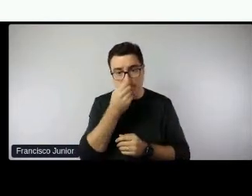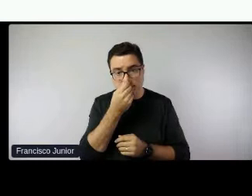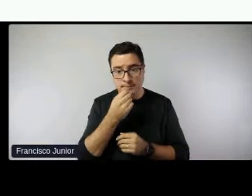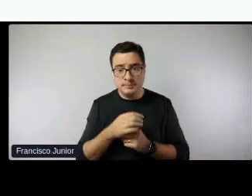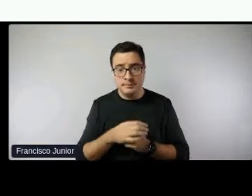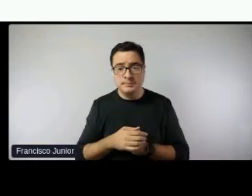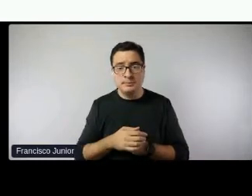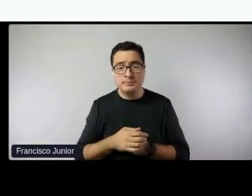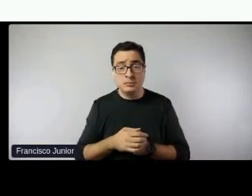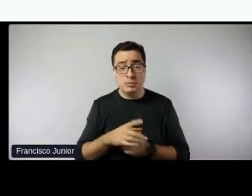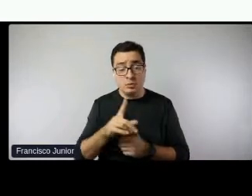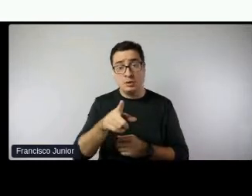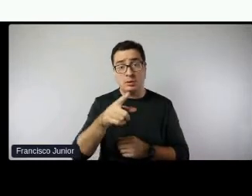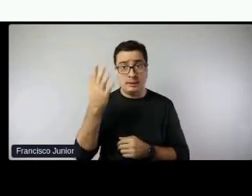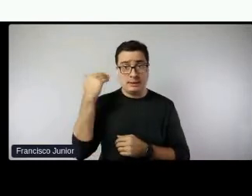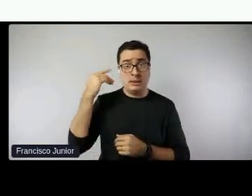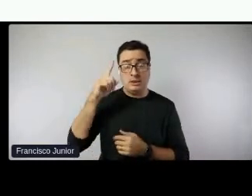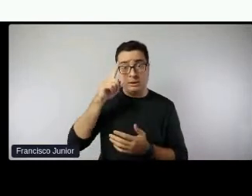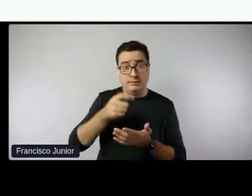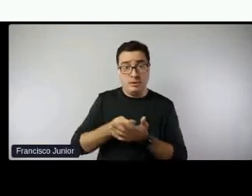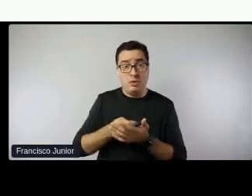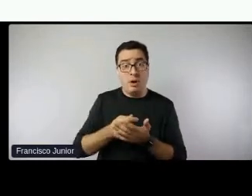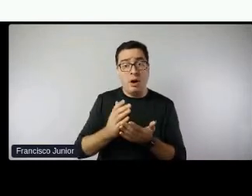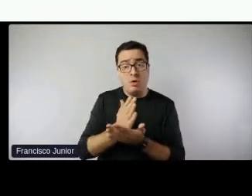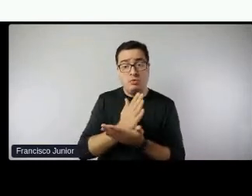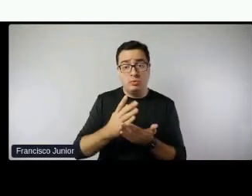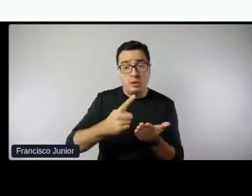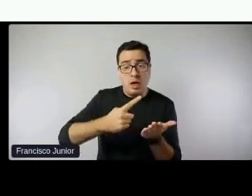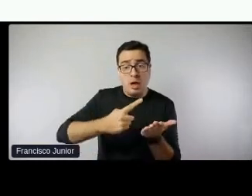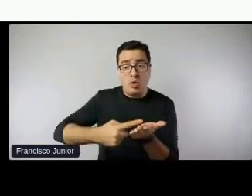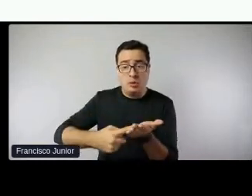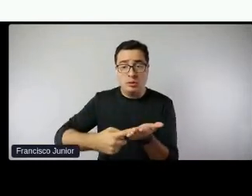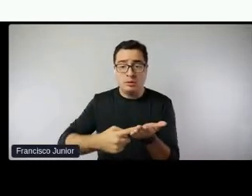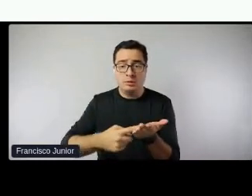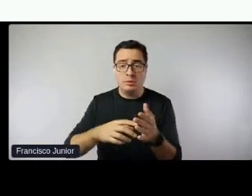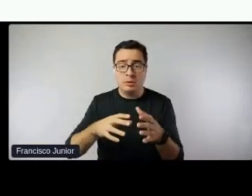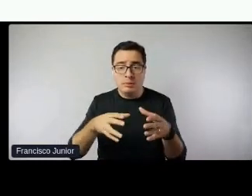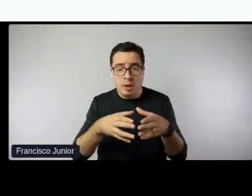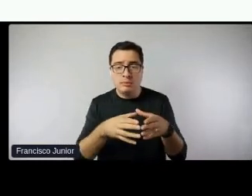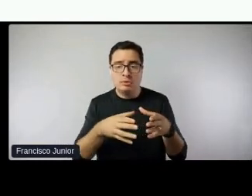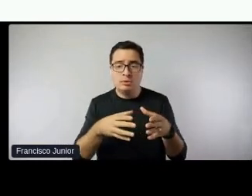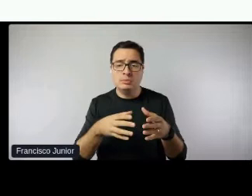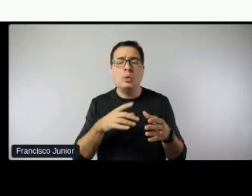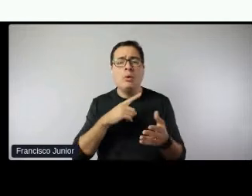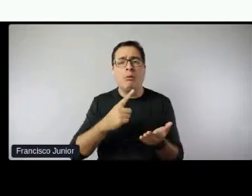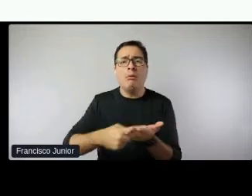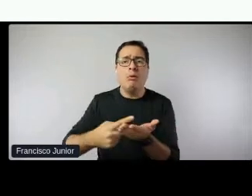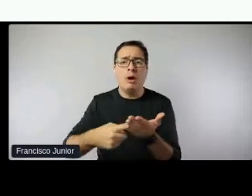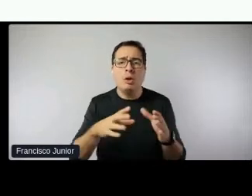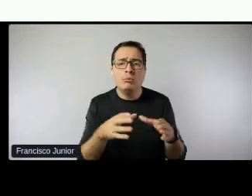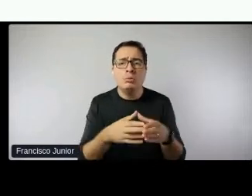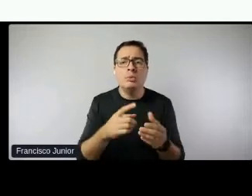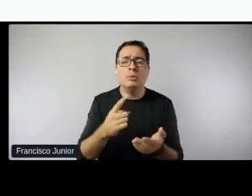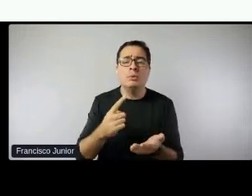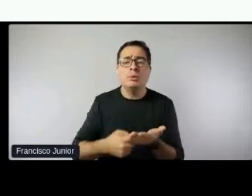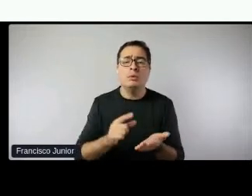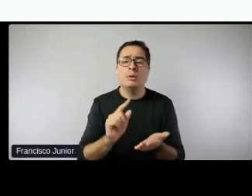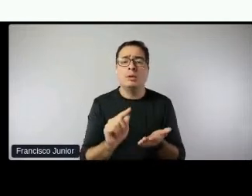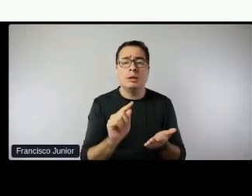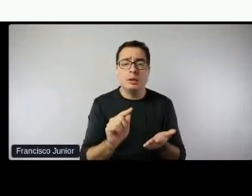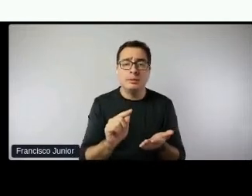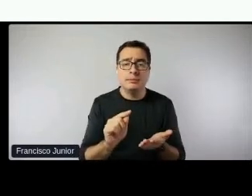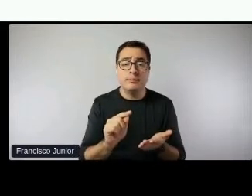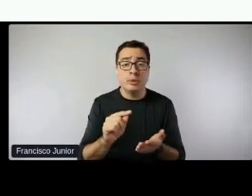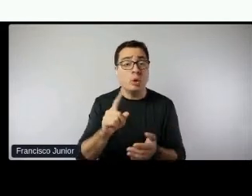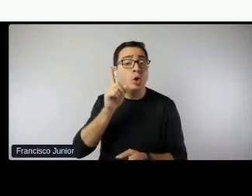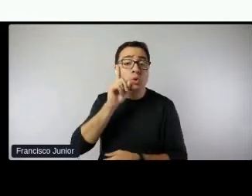Nós definimos lá atrás alguns acordos com o próprio time. O que são esses acordos? Basicamente, para no nosso dia a dia,